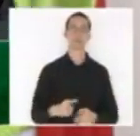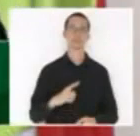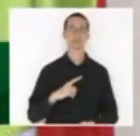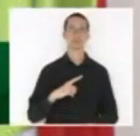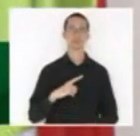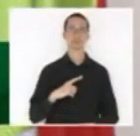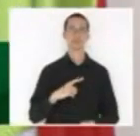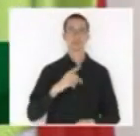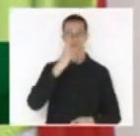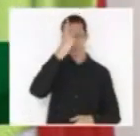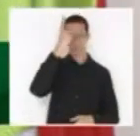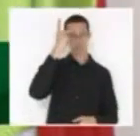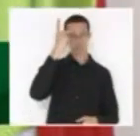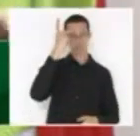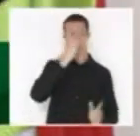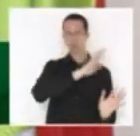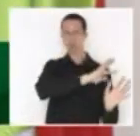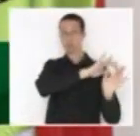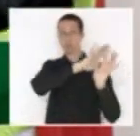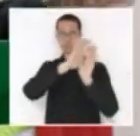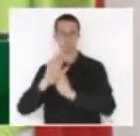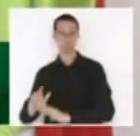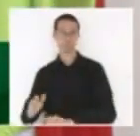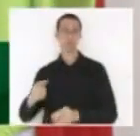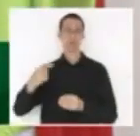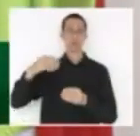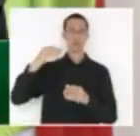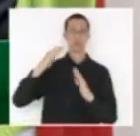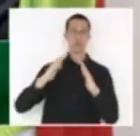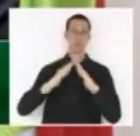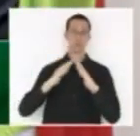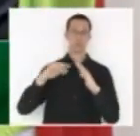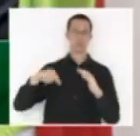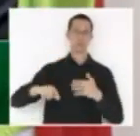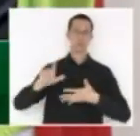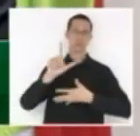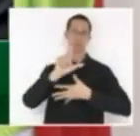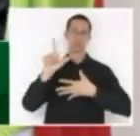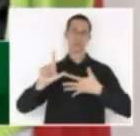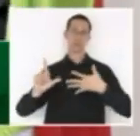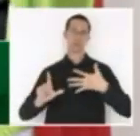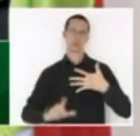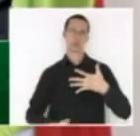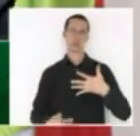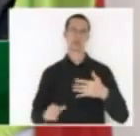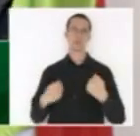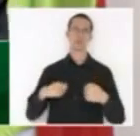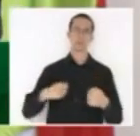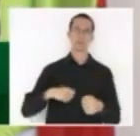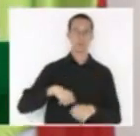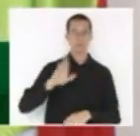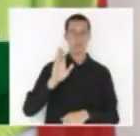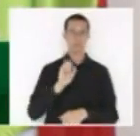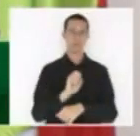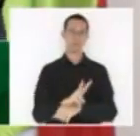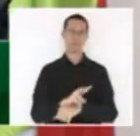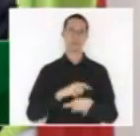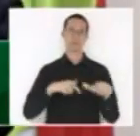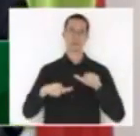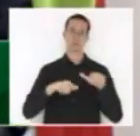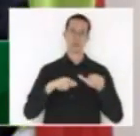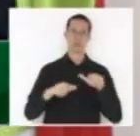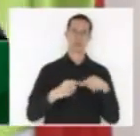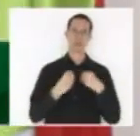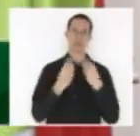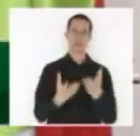estava vindo todo para o litoral, porque tinha que oferecer mais oportunidades de emprego e fixar o povo